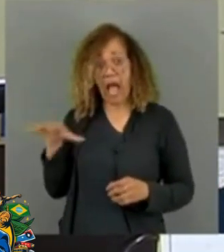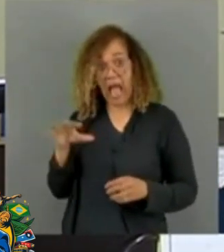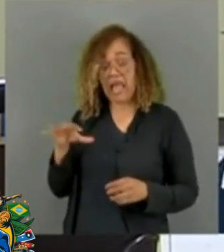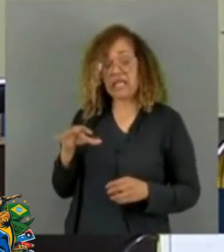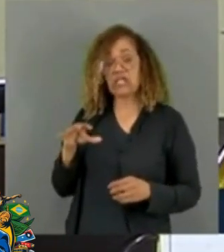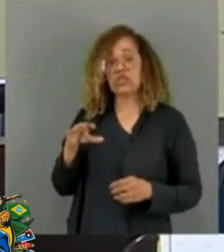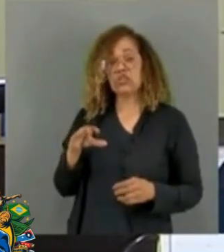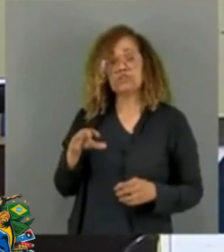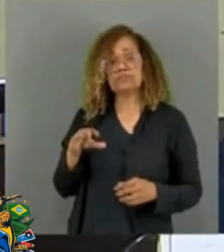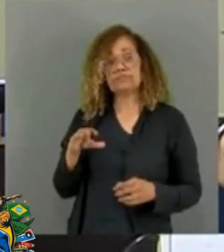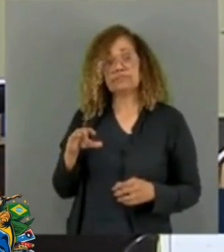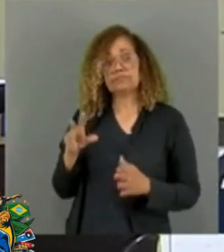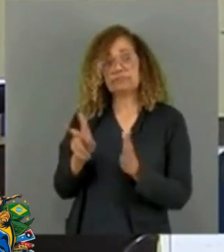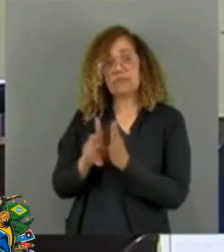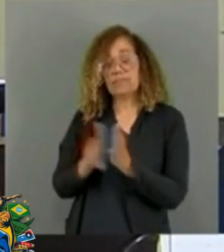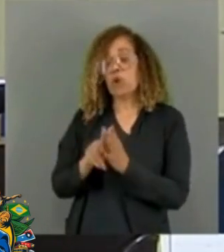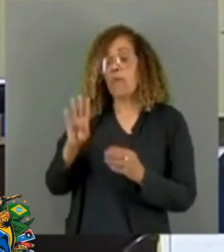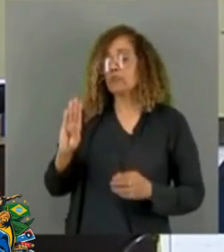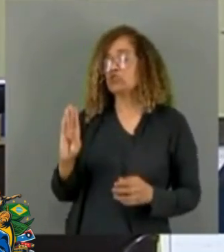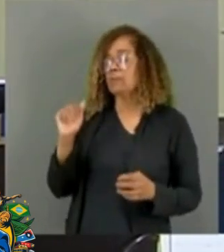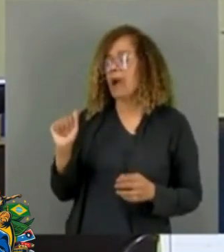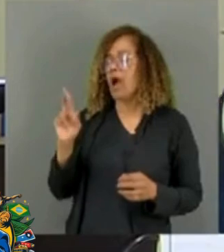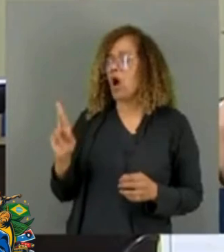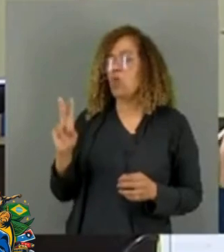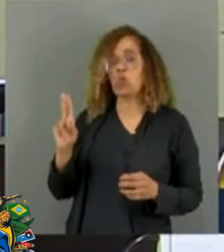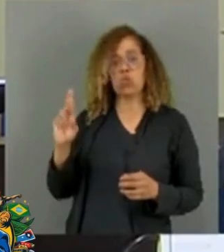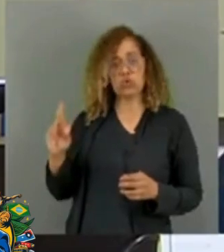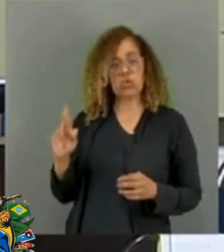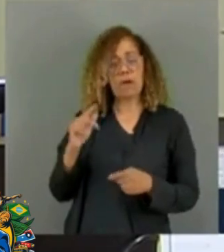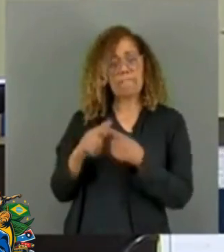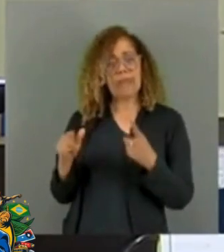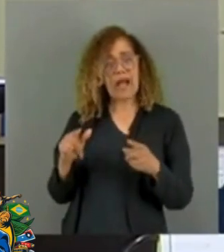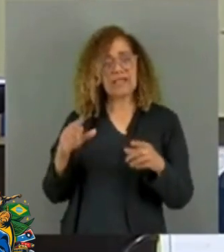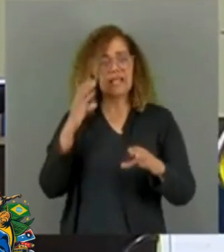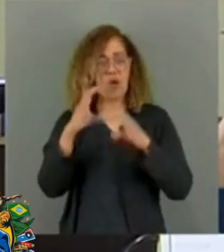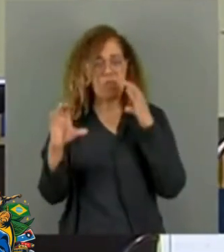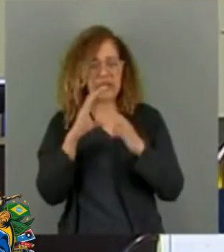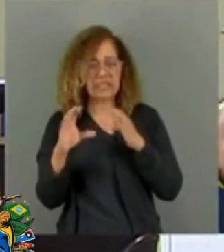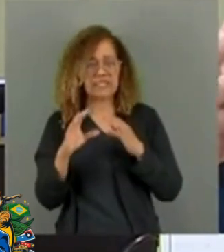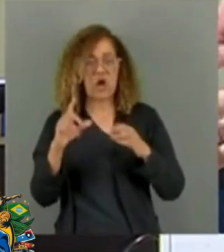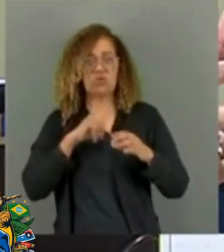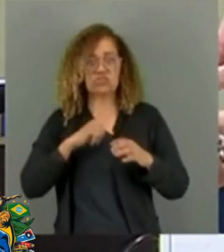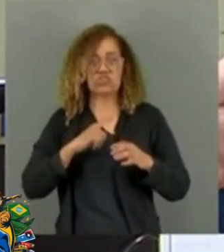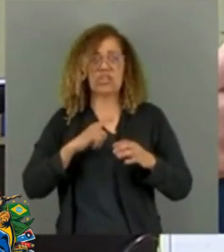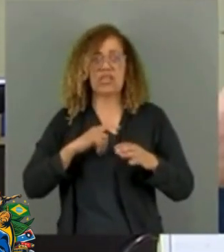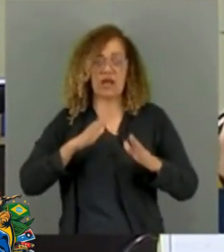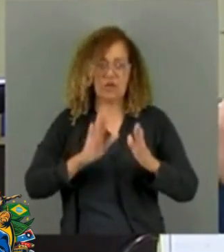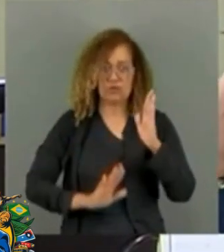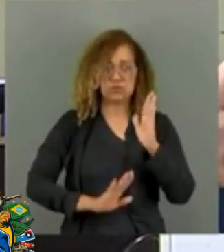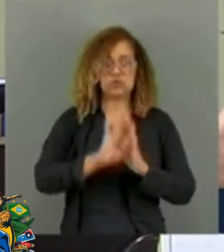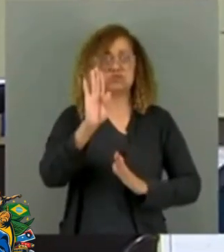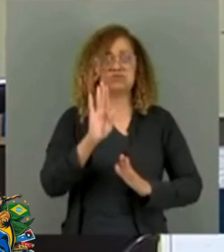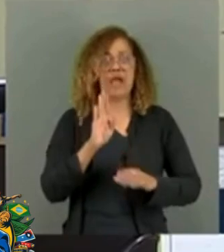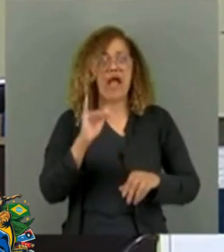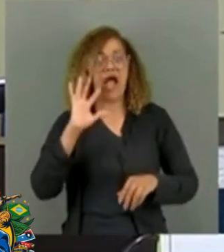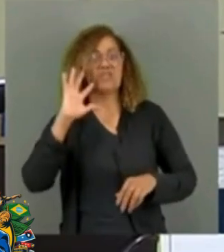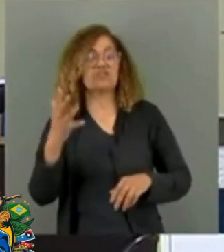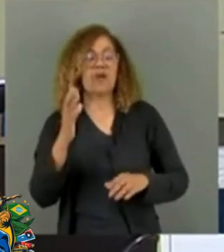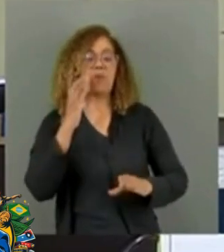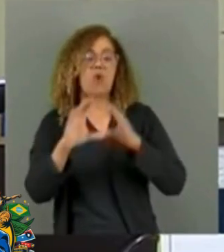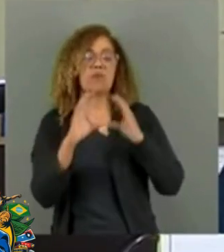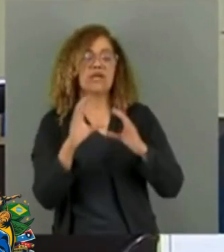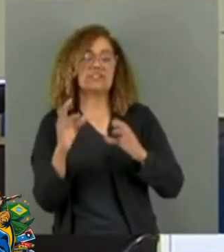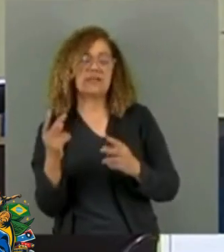YouTube, já que aquela conversa, aquela maneira de comunicar havia emplacado, decidimos então fazer uma comunicação, uma programação